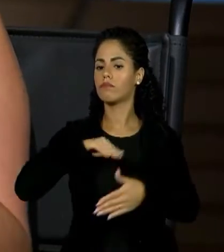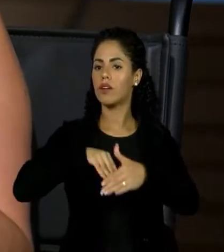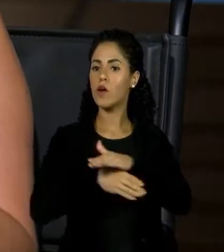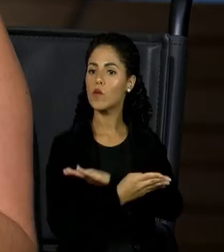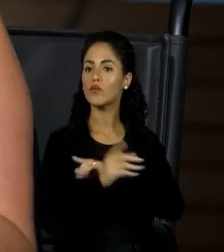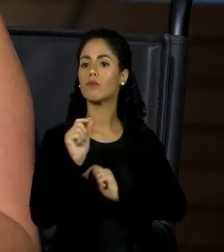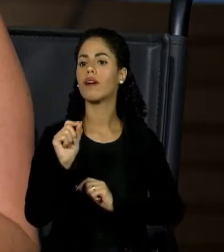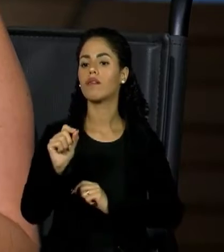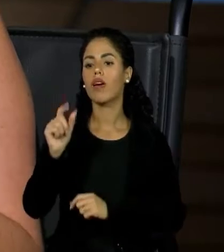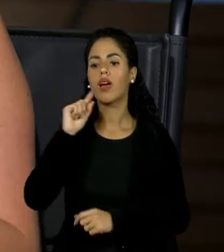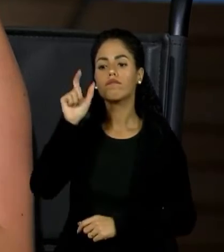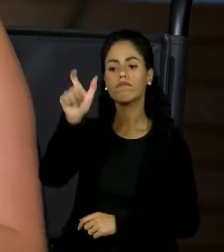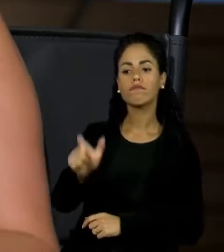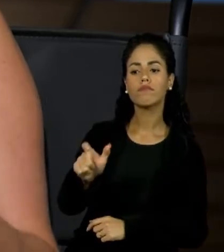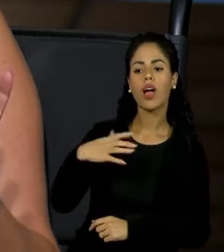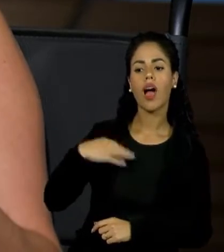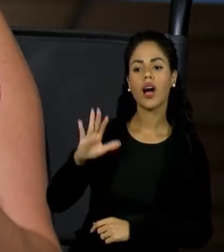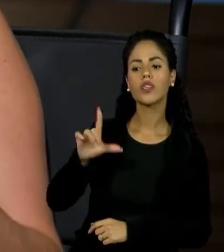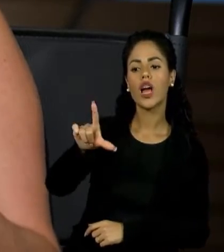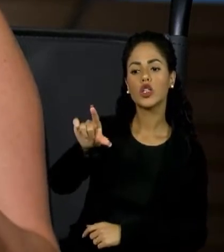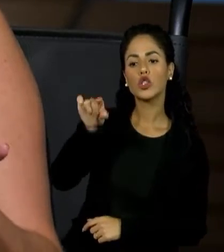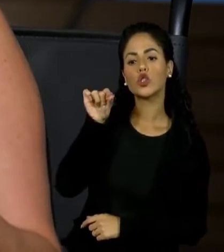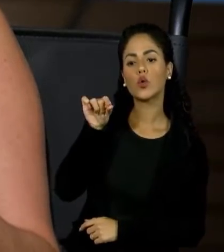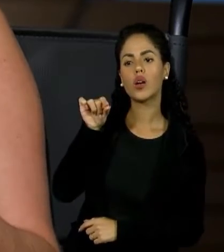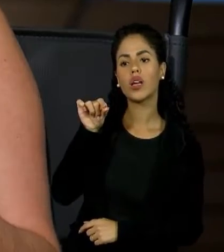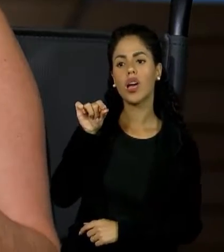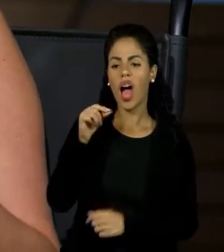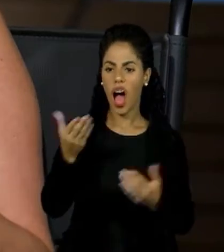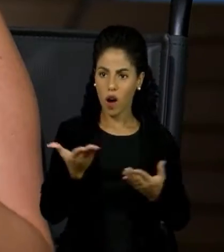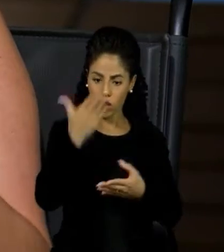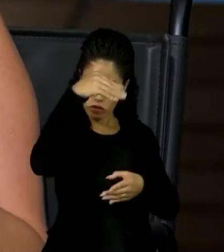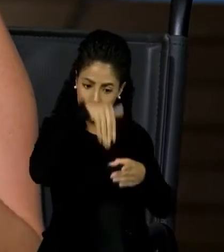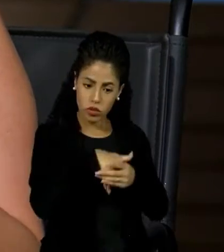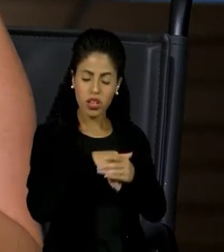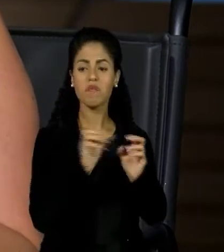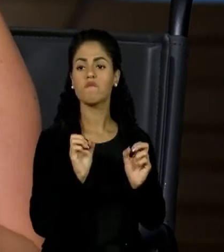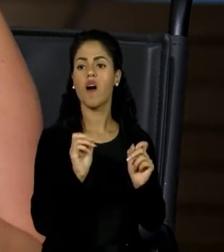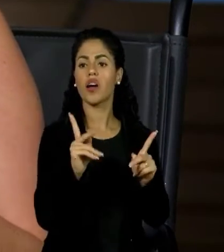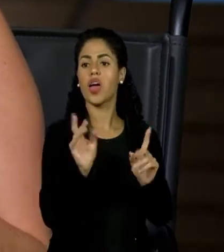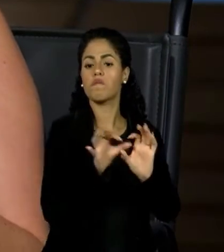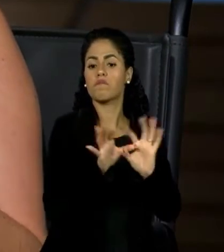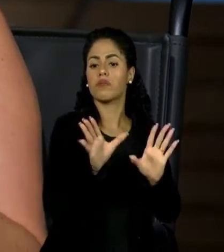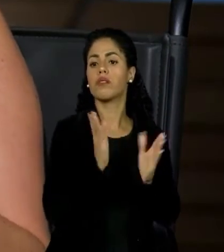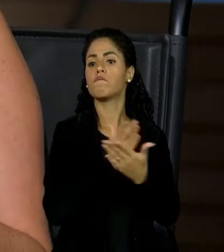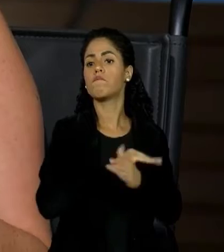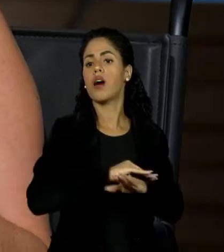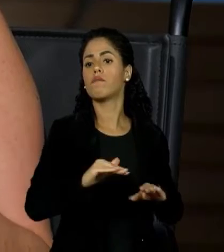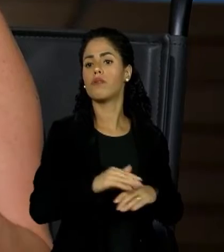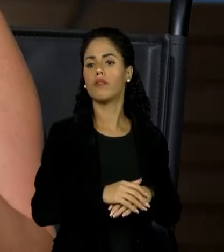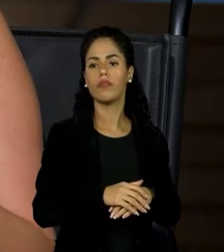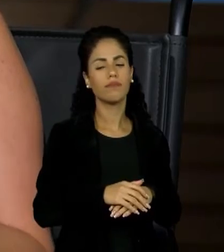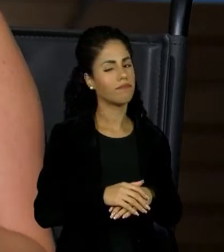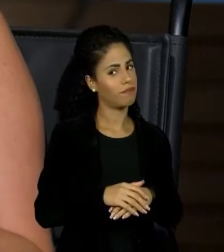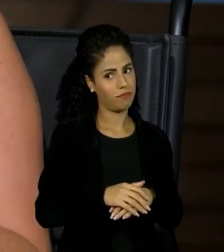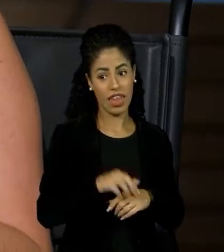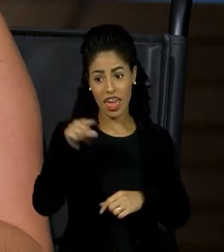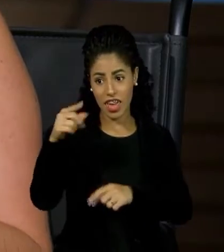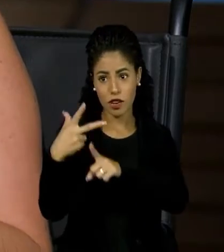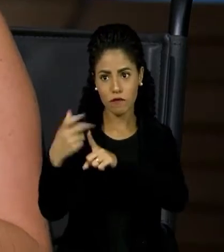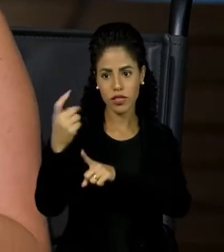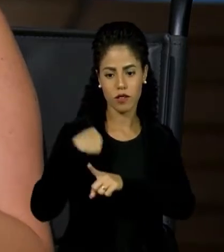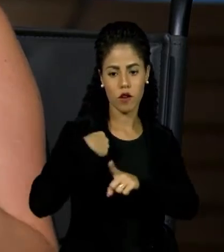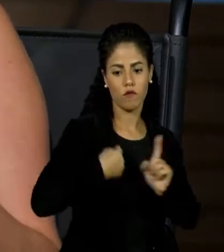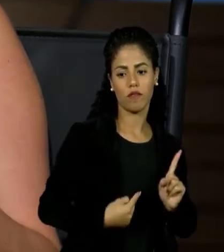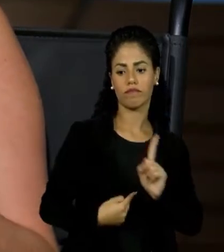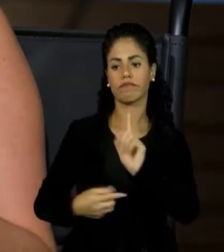escolher o nosso representante e achar que a gente não tem mais nenhuma responsabilidade. Então, a partir do momento que eu dei meu voto e que alguém foi eleito, acabou o meu papel na política, eu